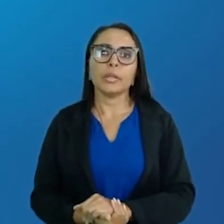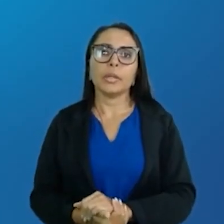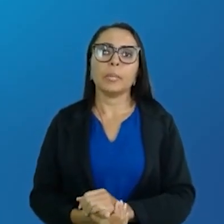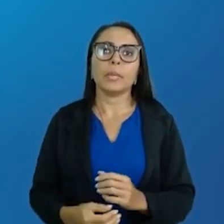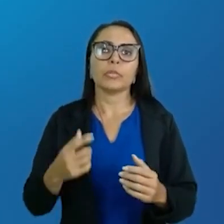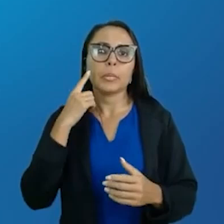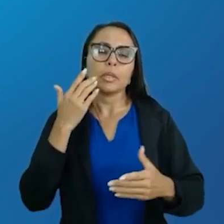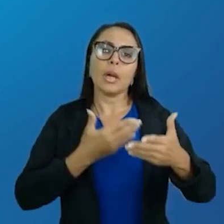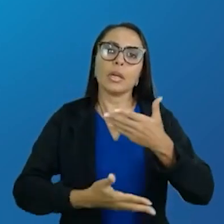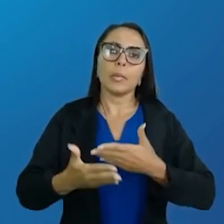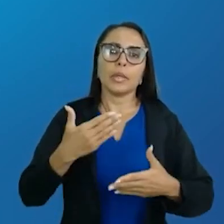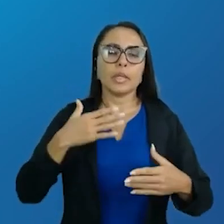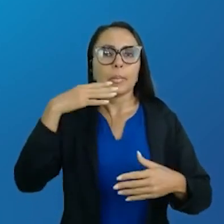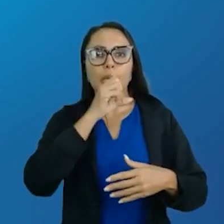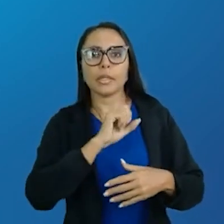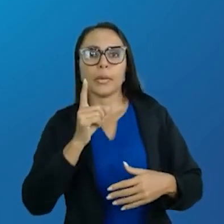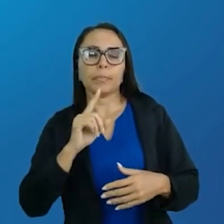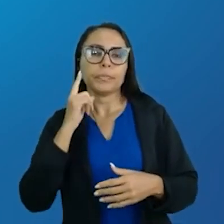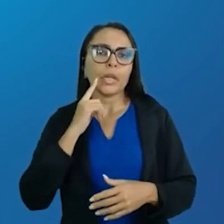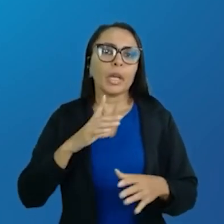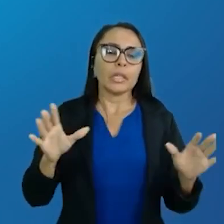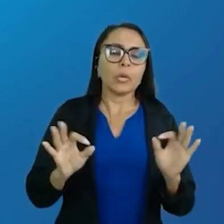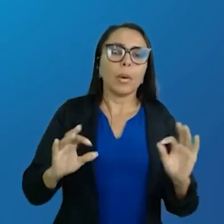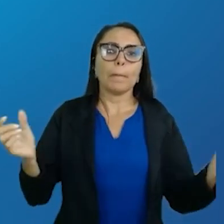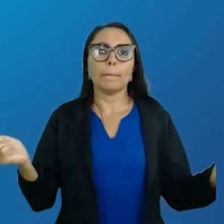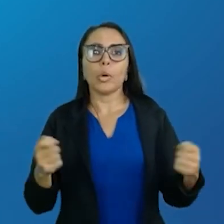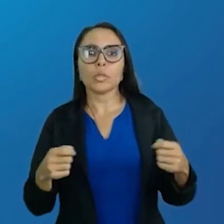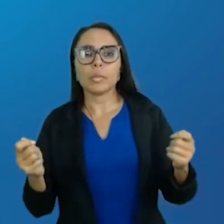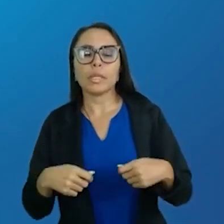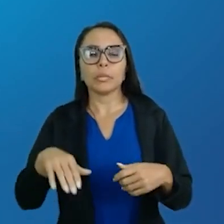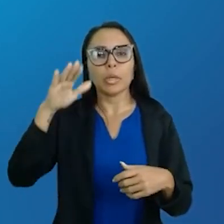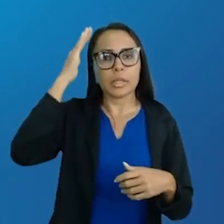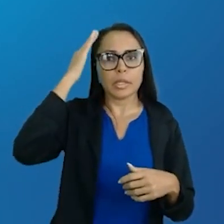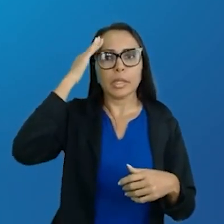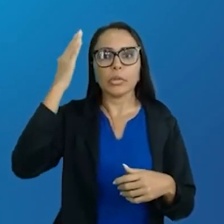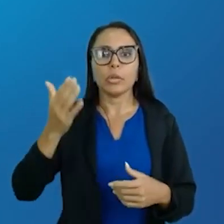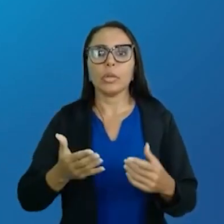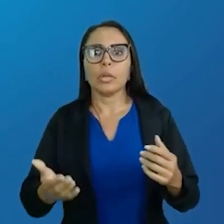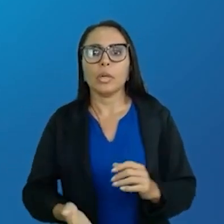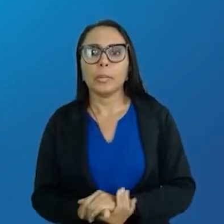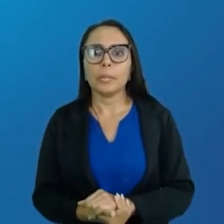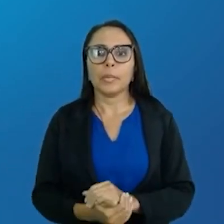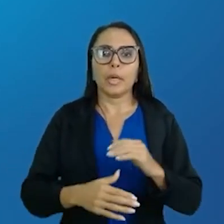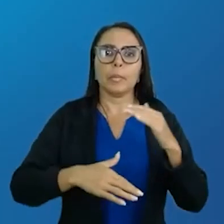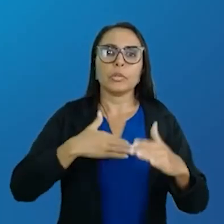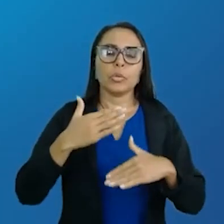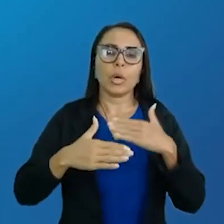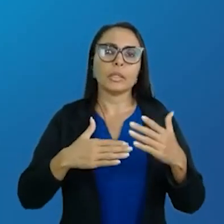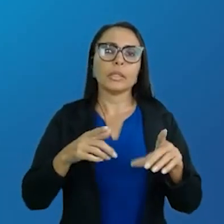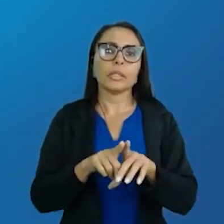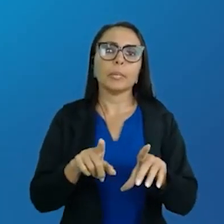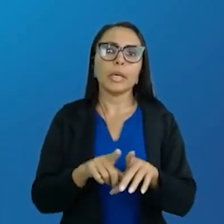associa rapidamente. O nível de facilidade com que identificamos e compreendemos visualmente uma peça é mensurado através da pregnância. É um